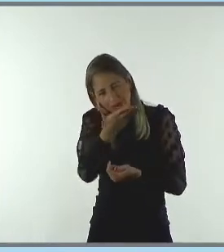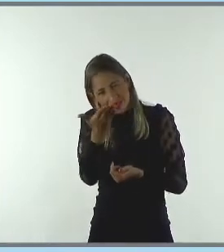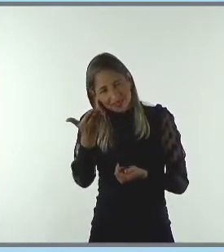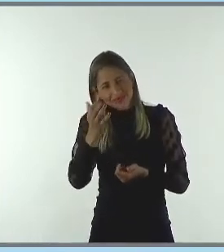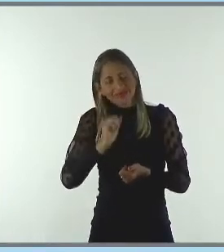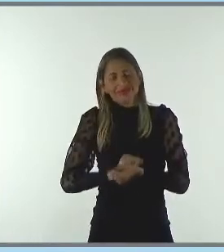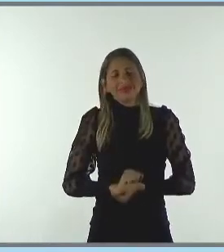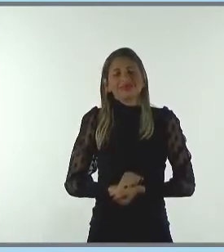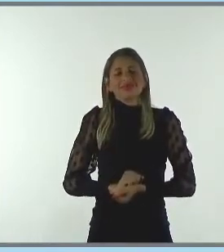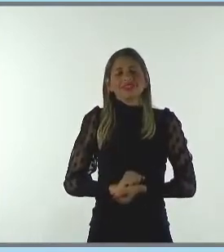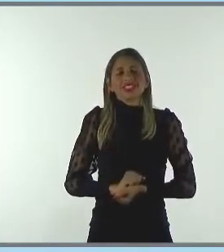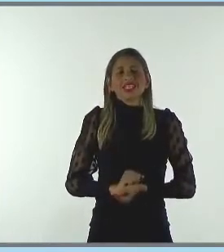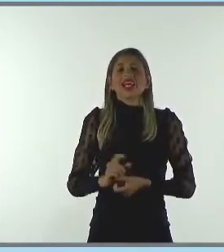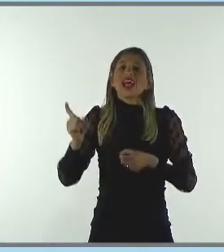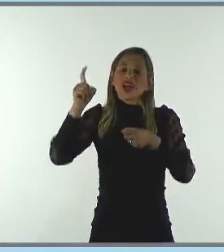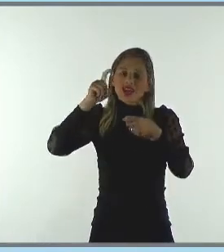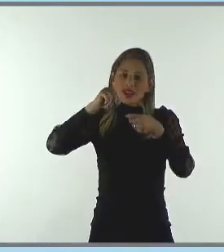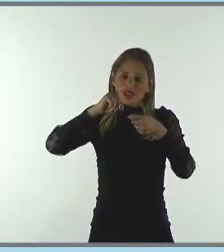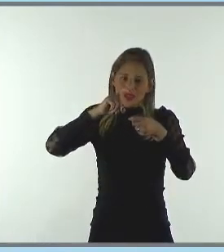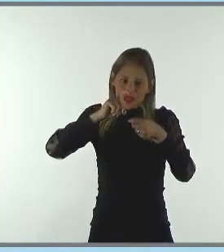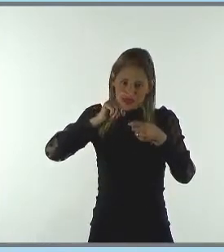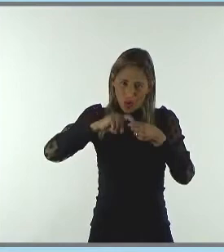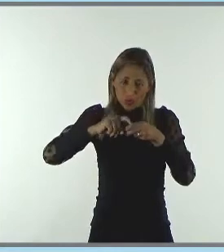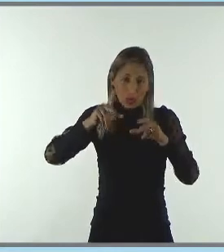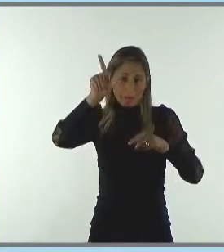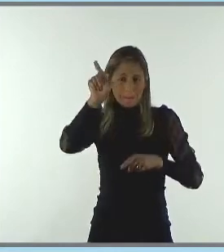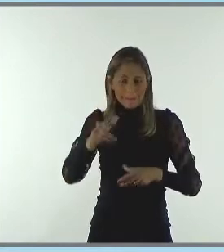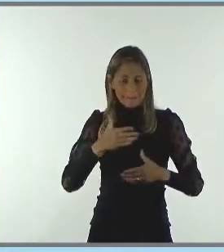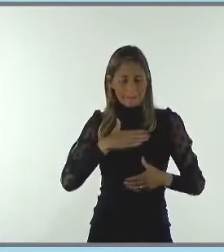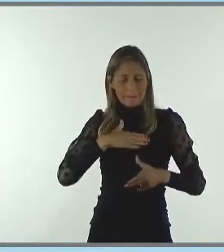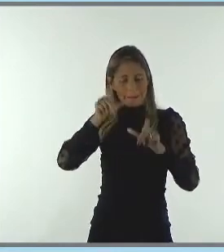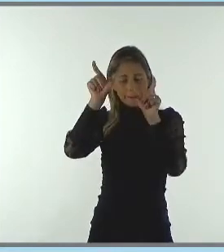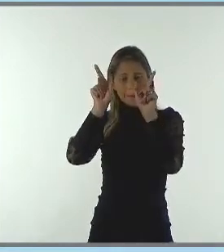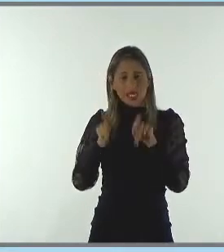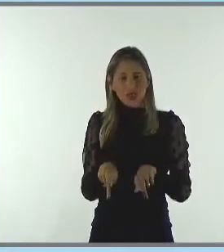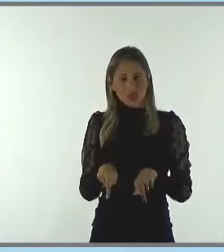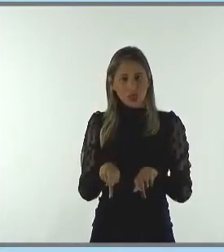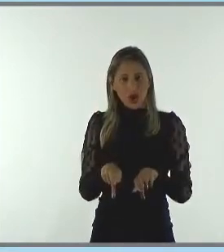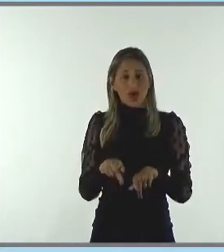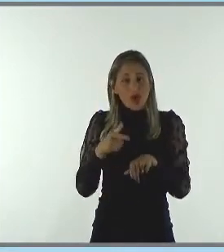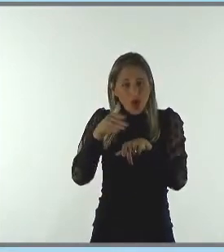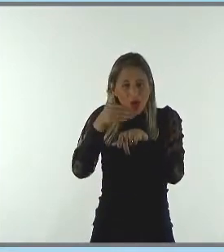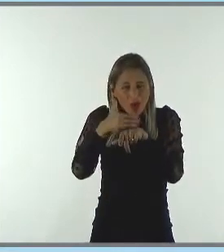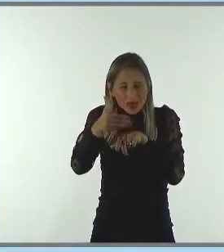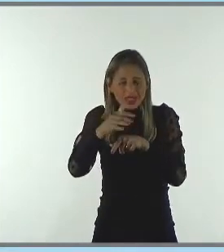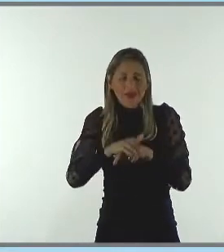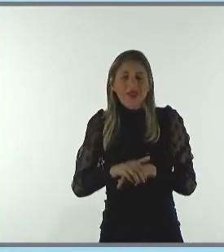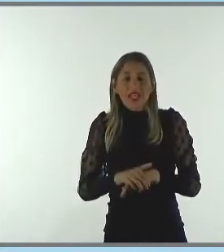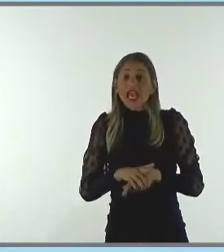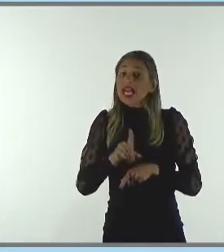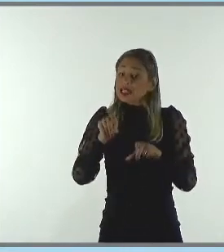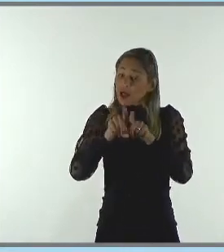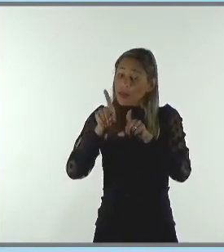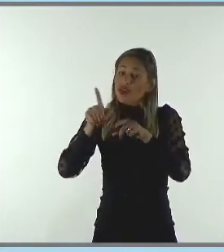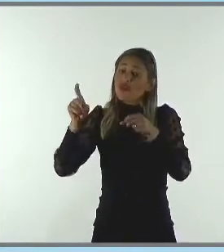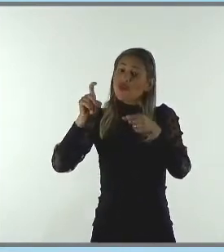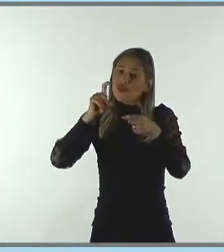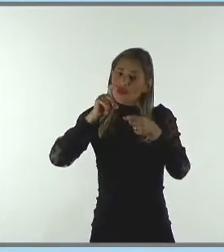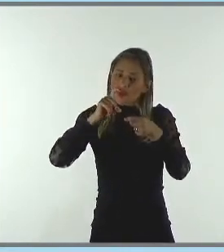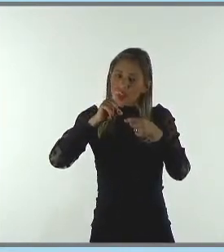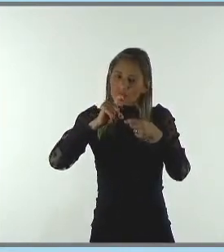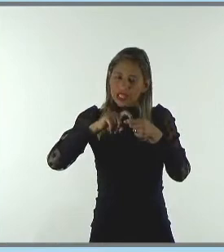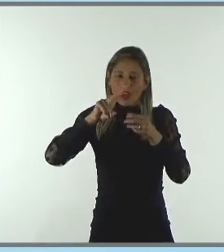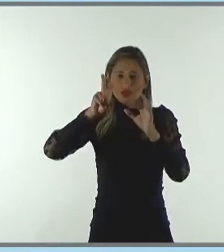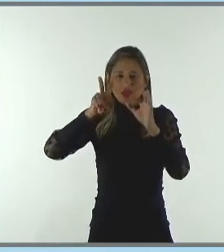eu volto para o aspecto pessoal, que foi meu ponto de partida. E é com ele que eu gostaria de ler